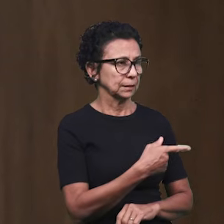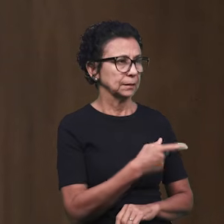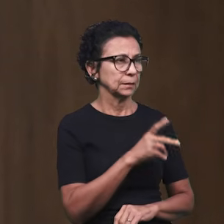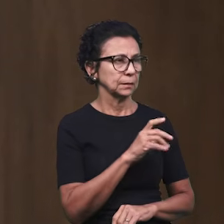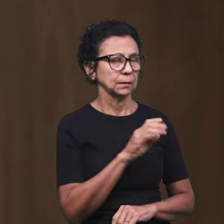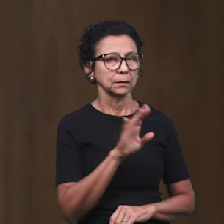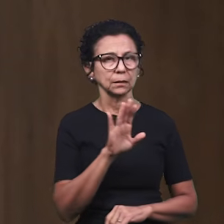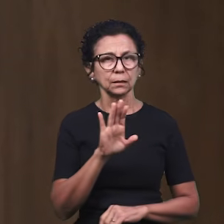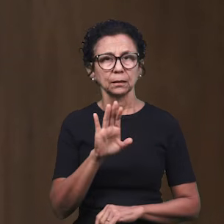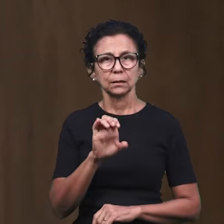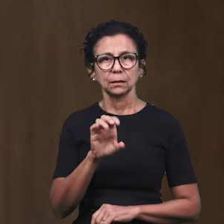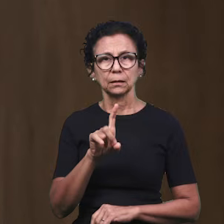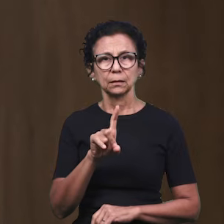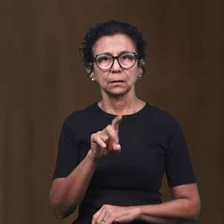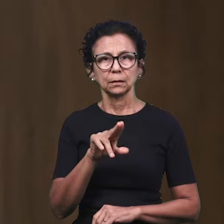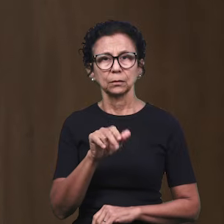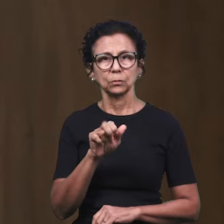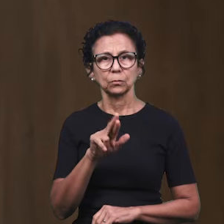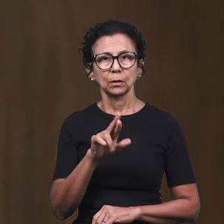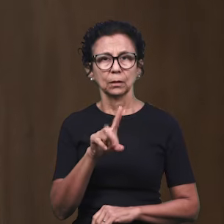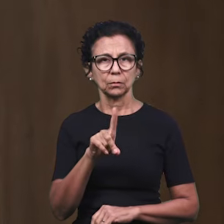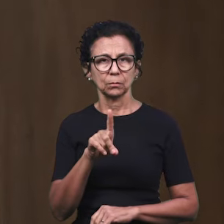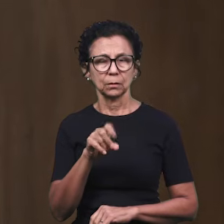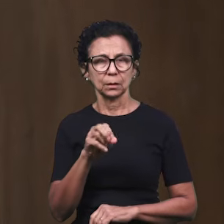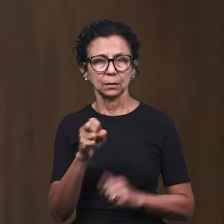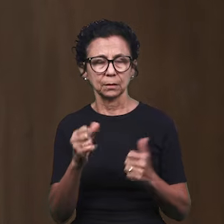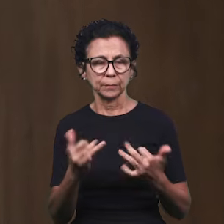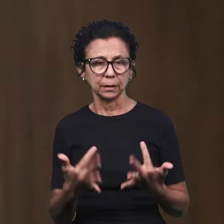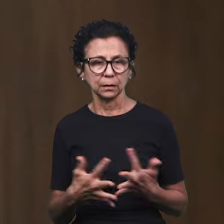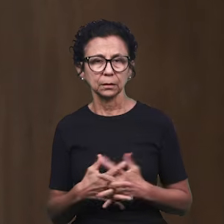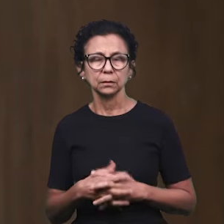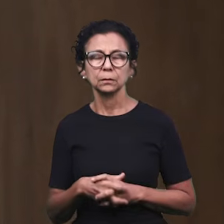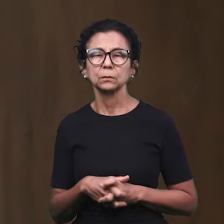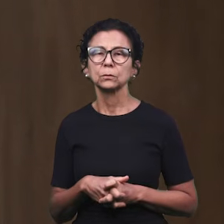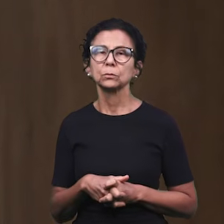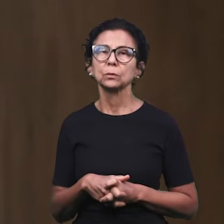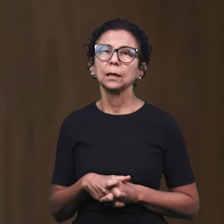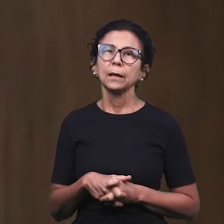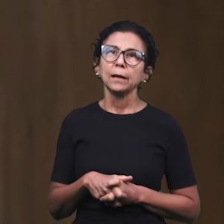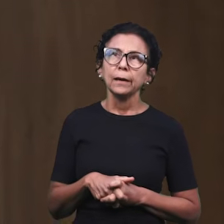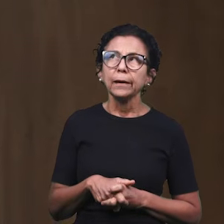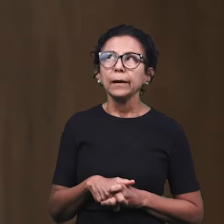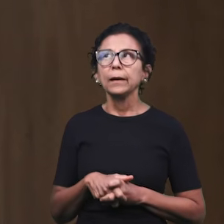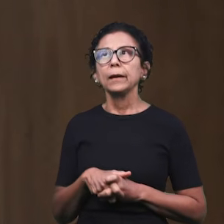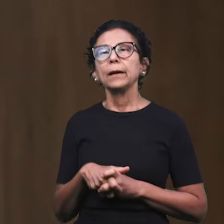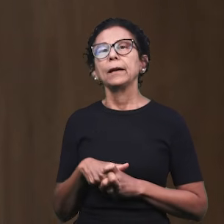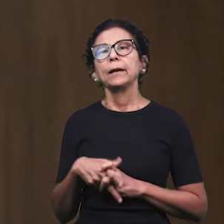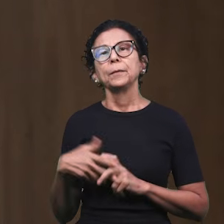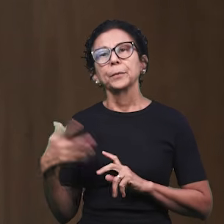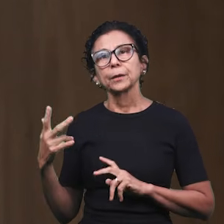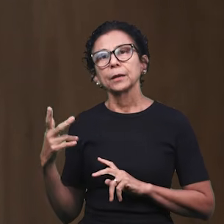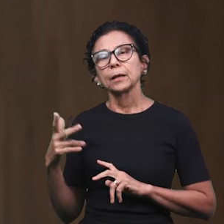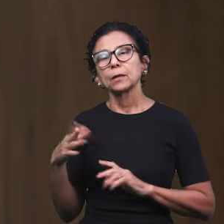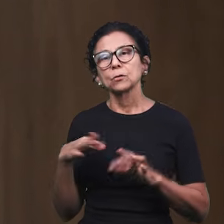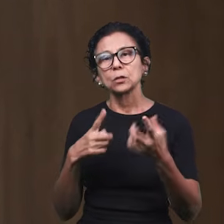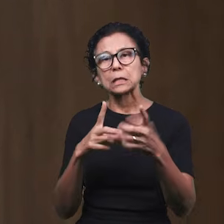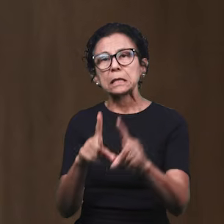porque pescou a noite toda, não pegou nada. Então, às vezes, a pessoa está desanimada, né,